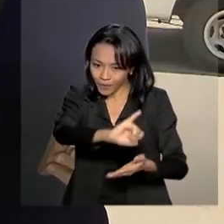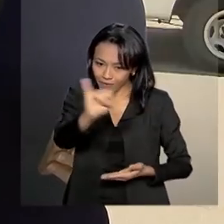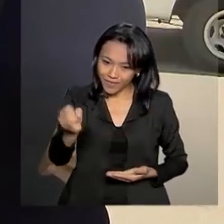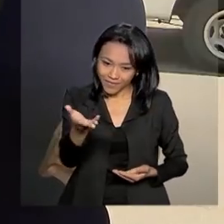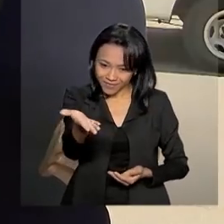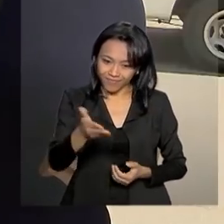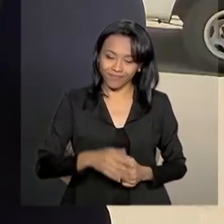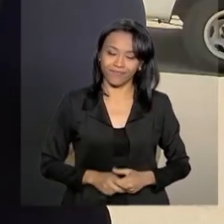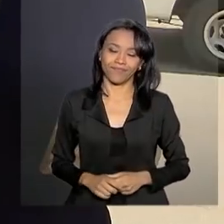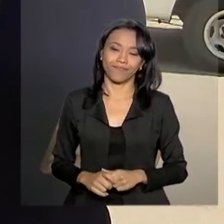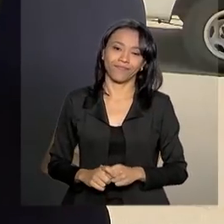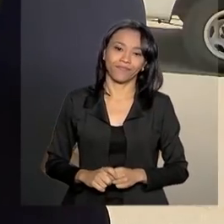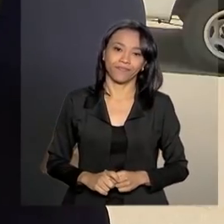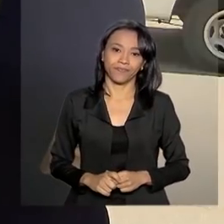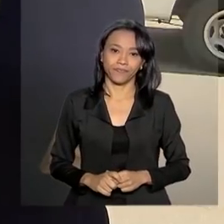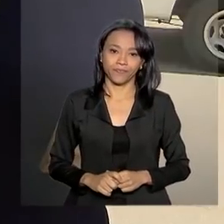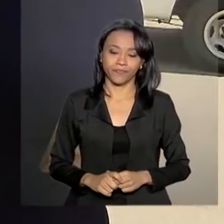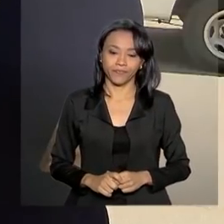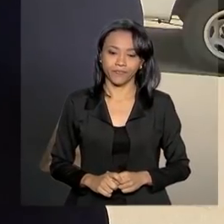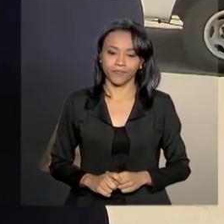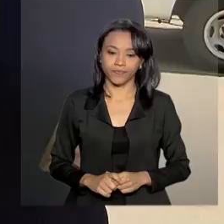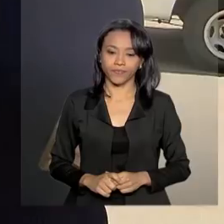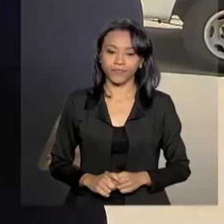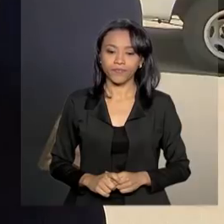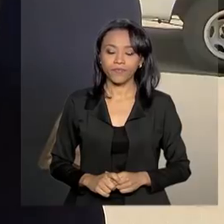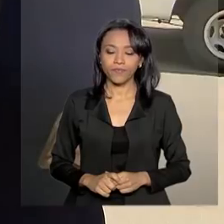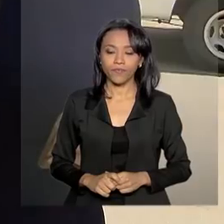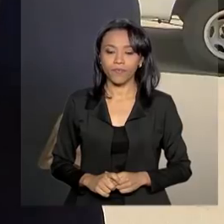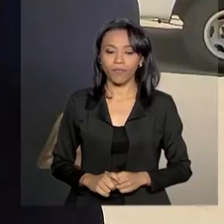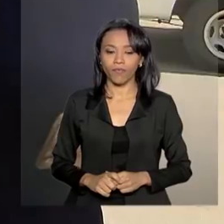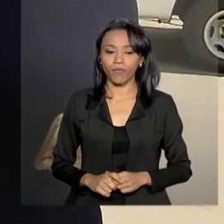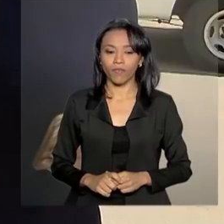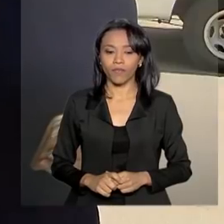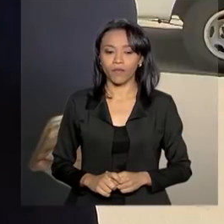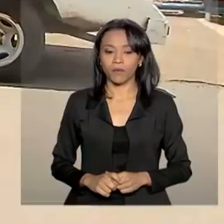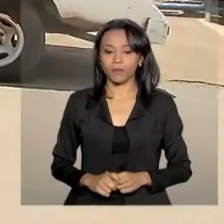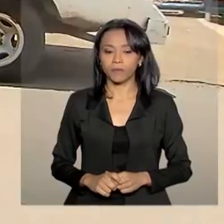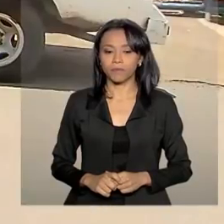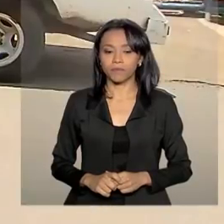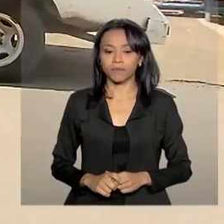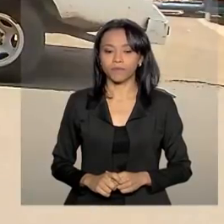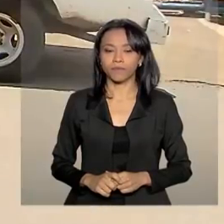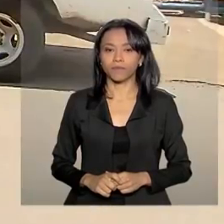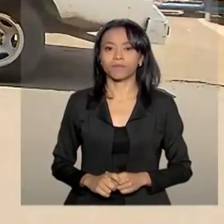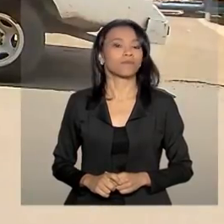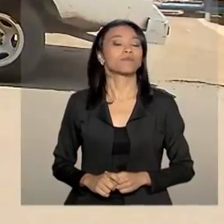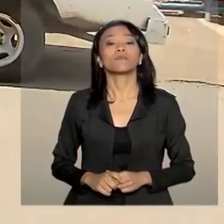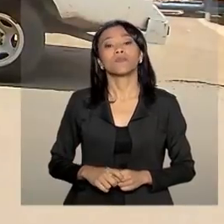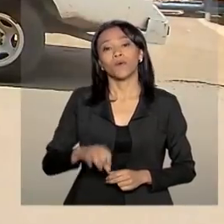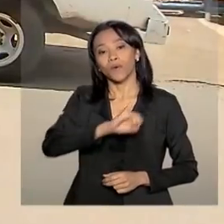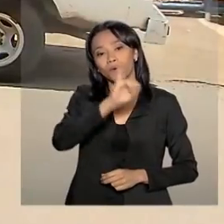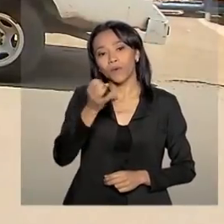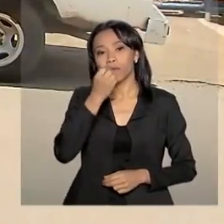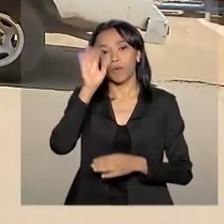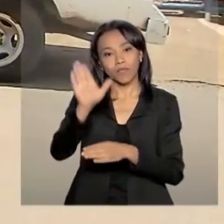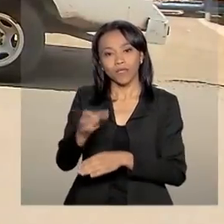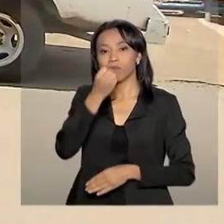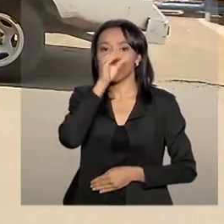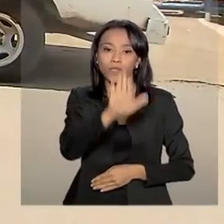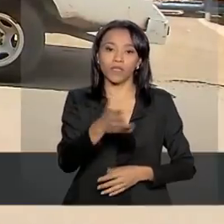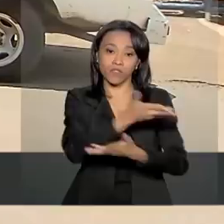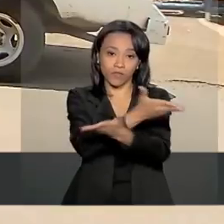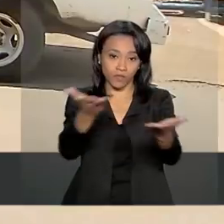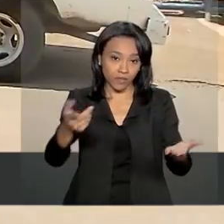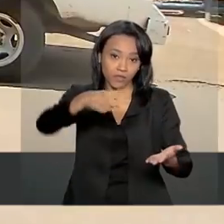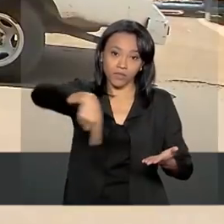Luana. Olá, Gabriela Noronha, boa tarde a você, boa tarde também a todos